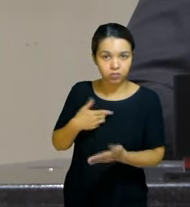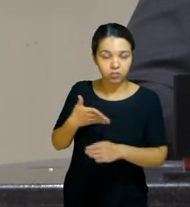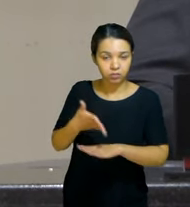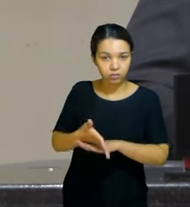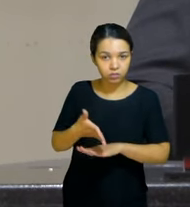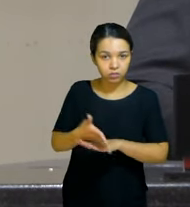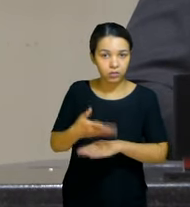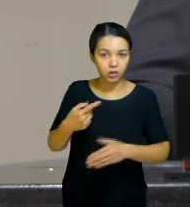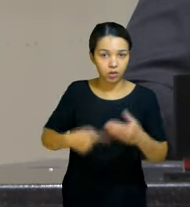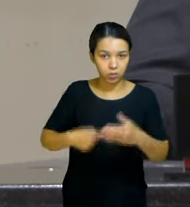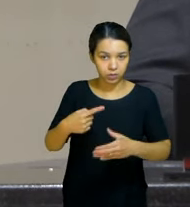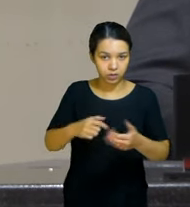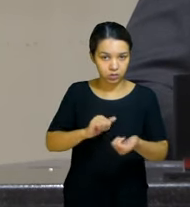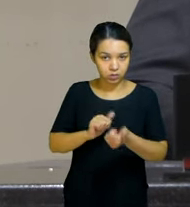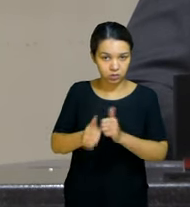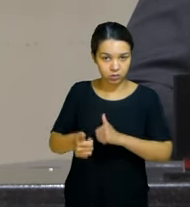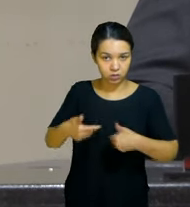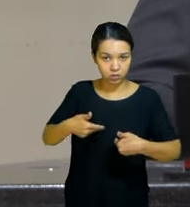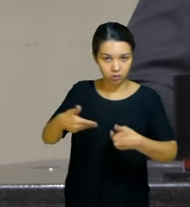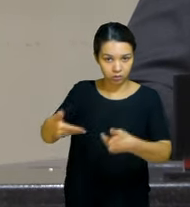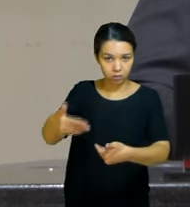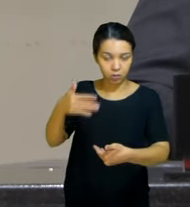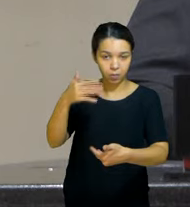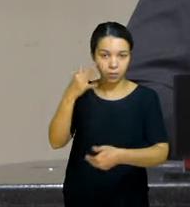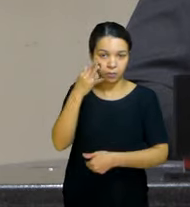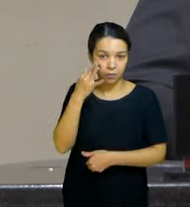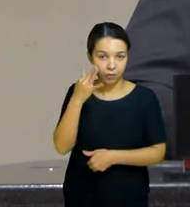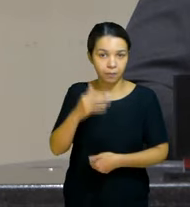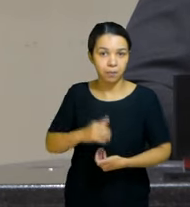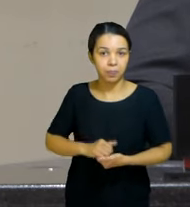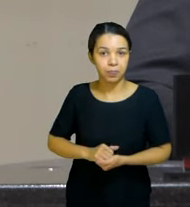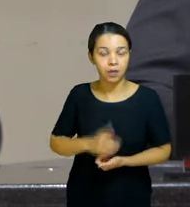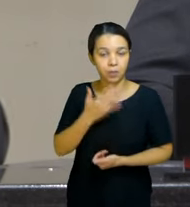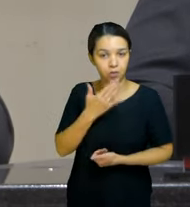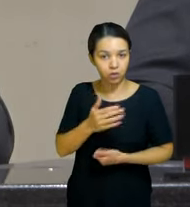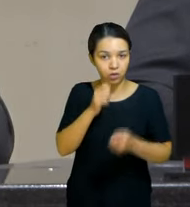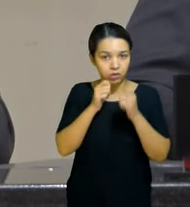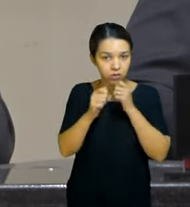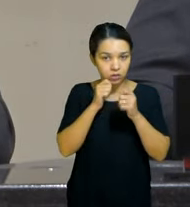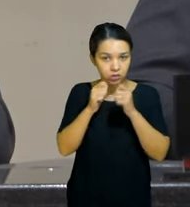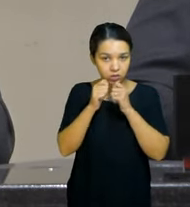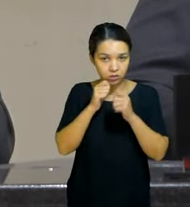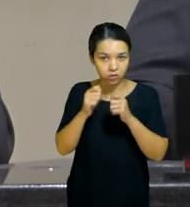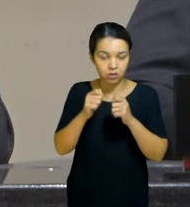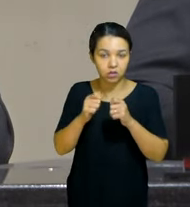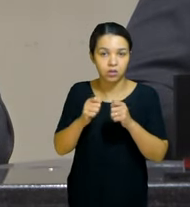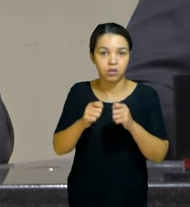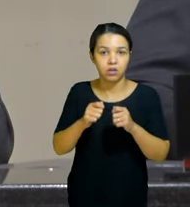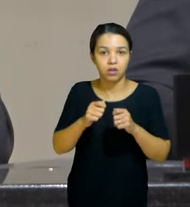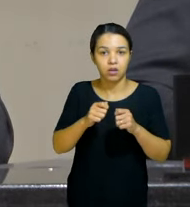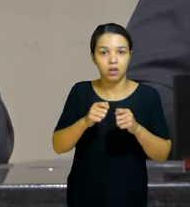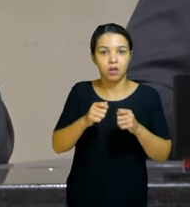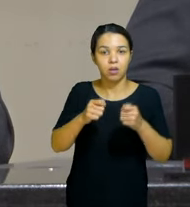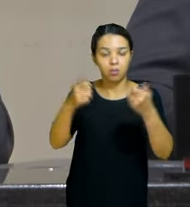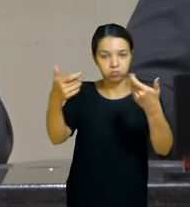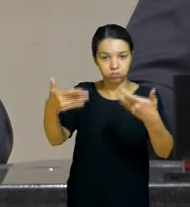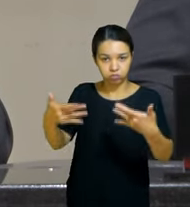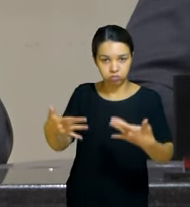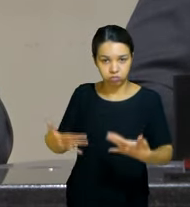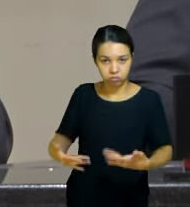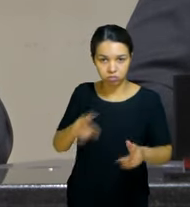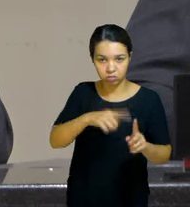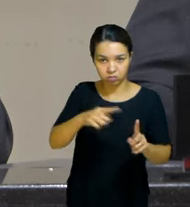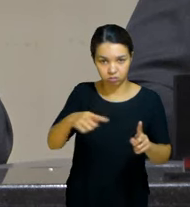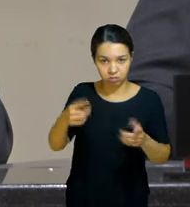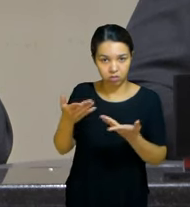Comissão de Esporte, recebi o convite do Fernando, eu pedi para a minha assessoria fazer um levantamento completo da FESPORT. E aqui eu peço o